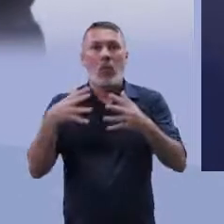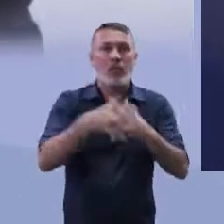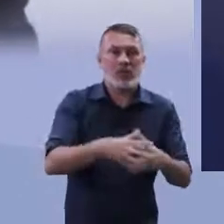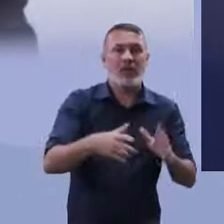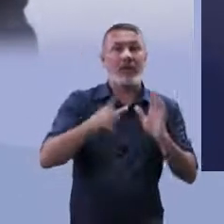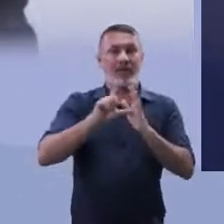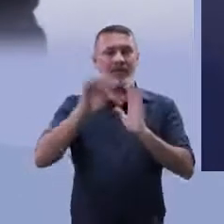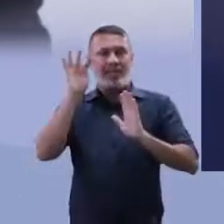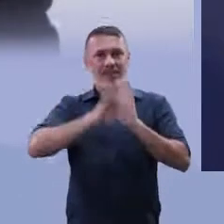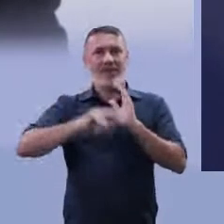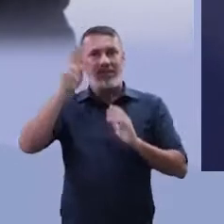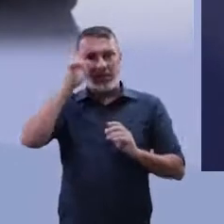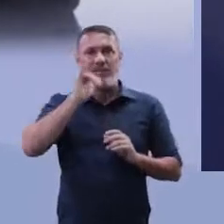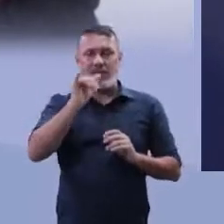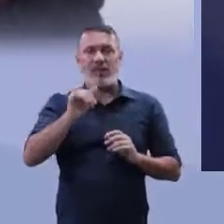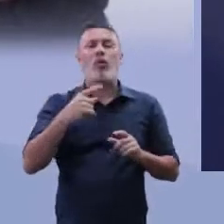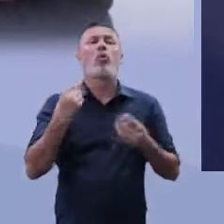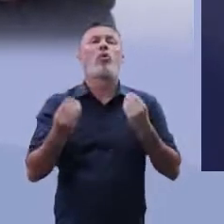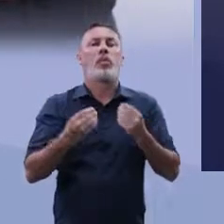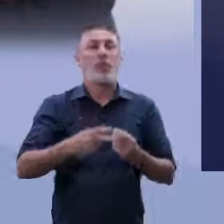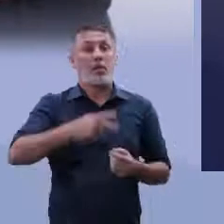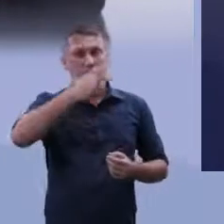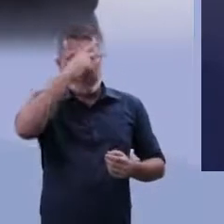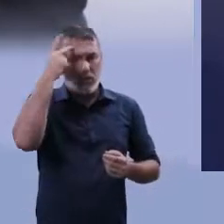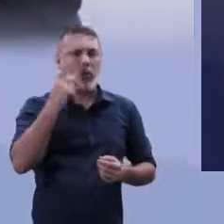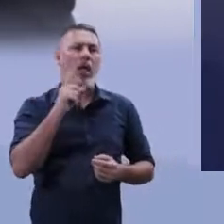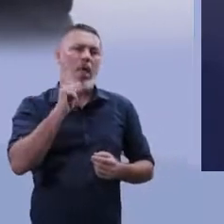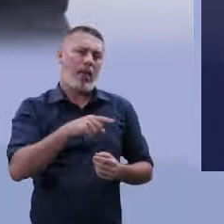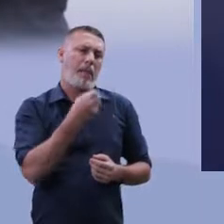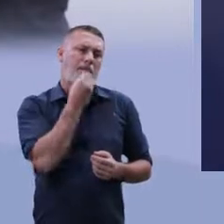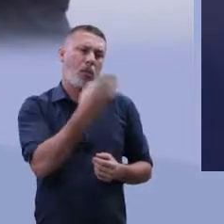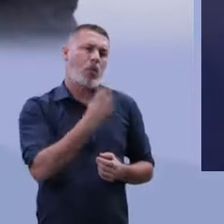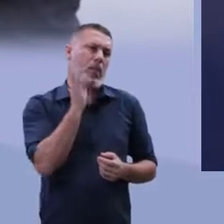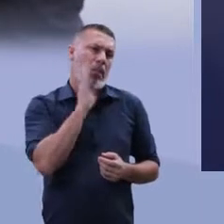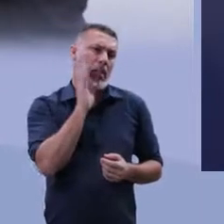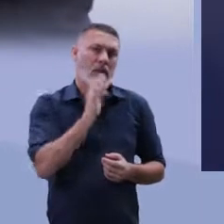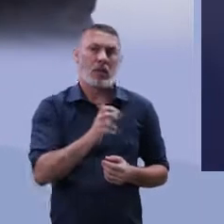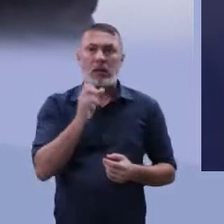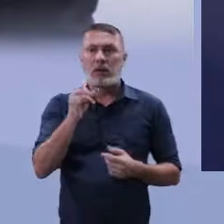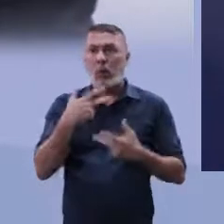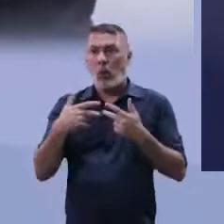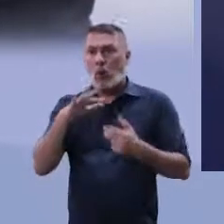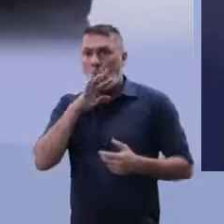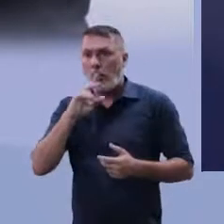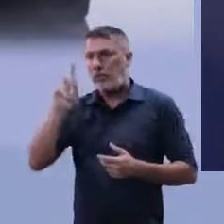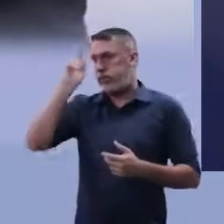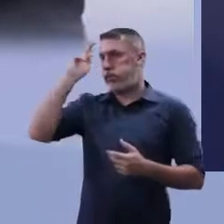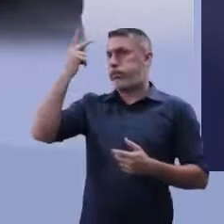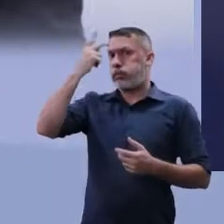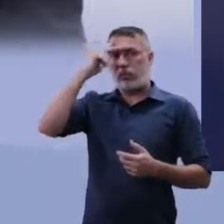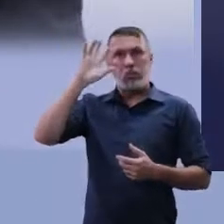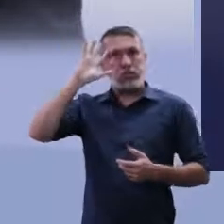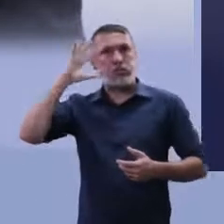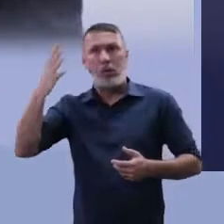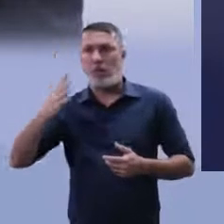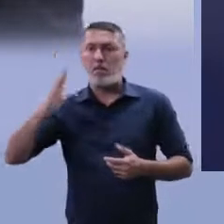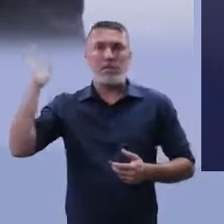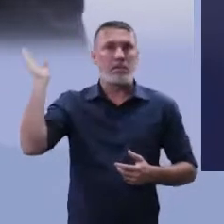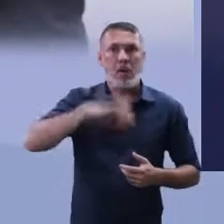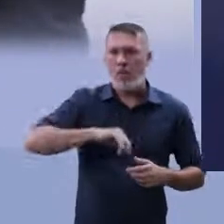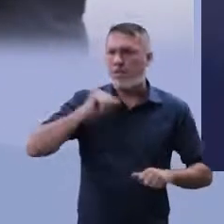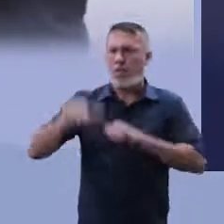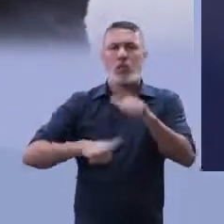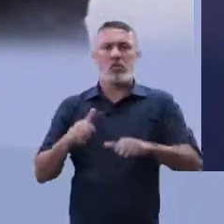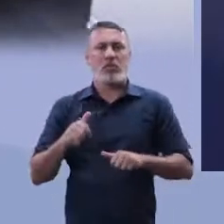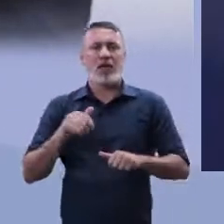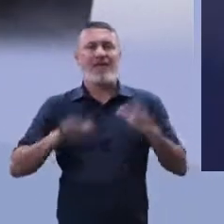dizendo lá no texto que nós acabamos de ler? Que as pessoas são muito boas enquanto está tudo legal. A hora que o negócio desanda, as pessoas